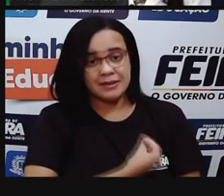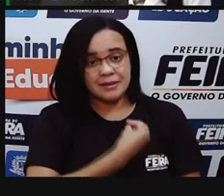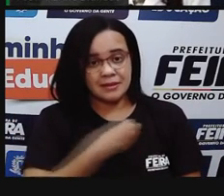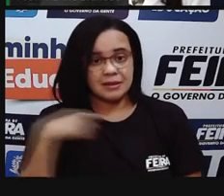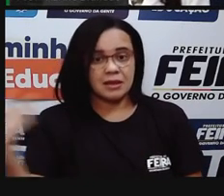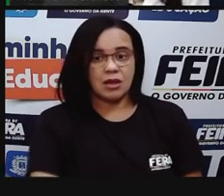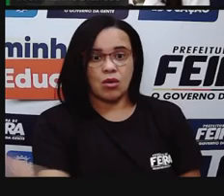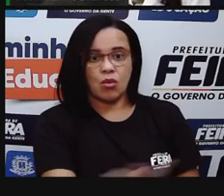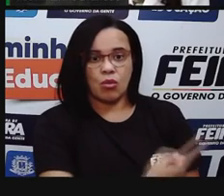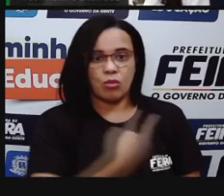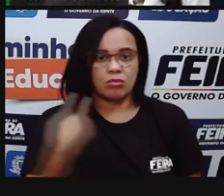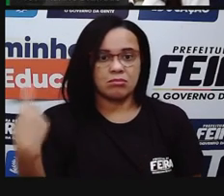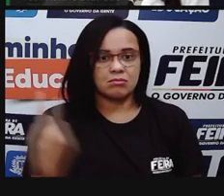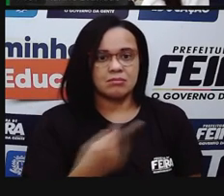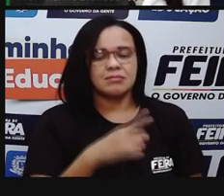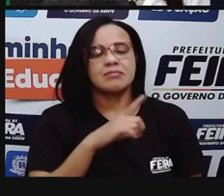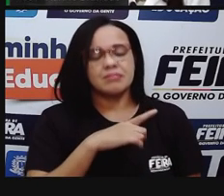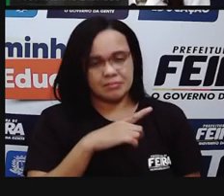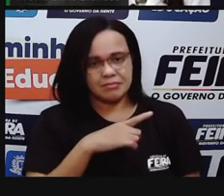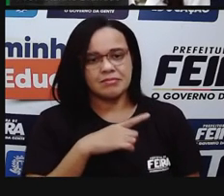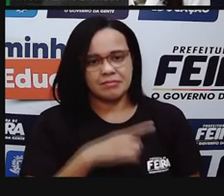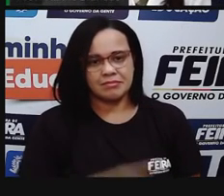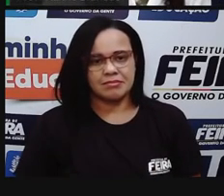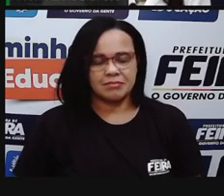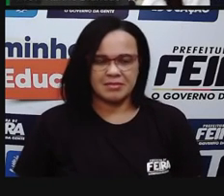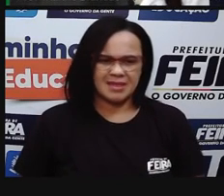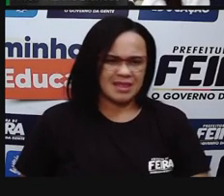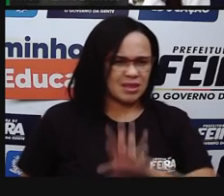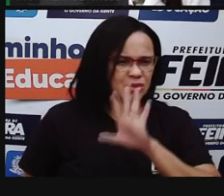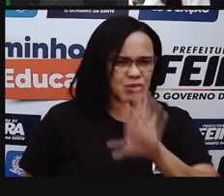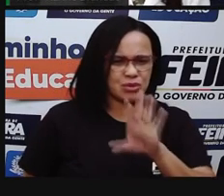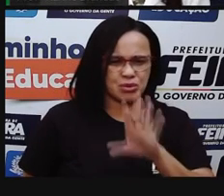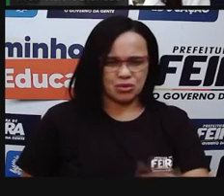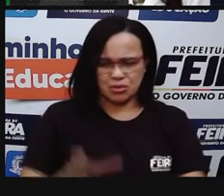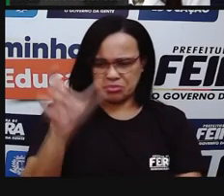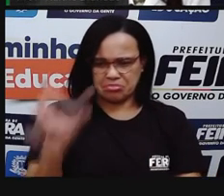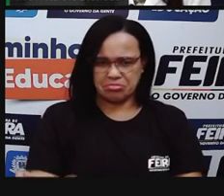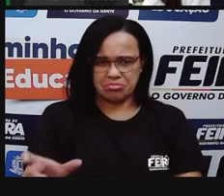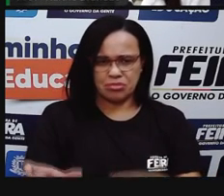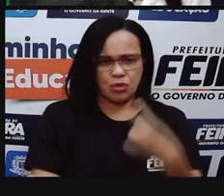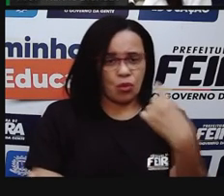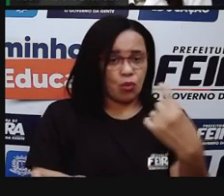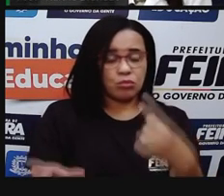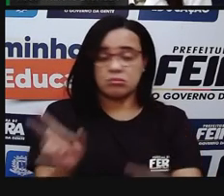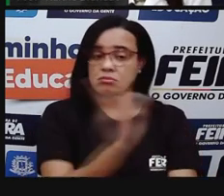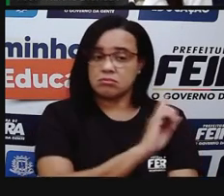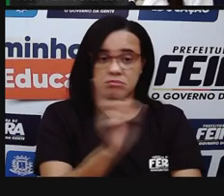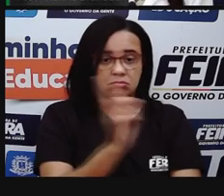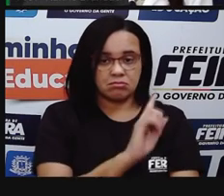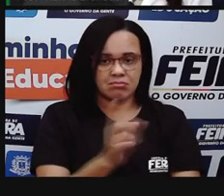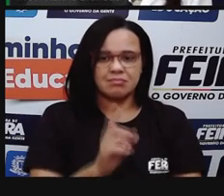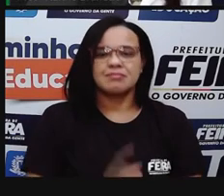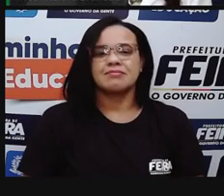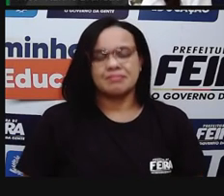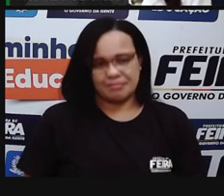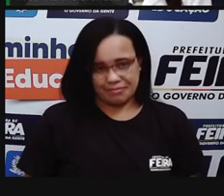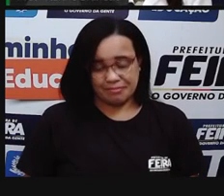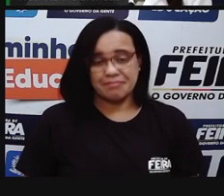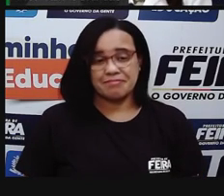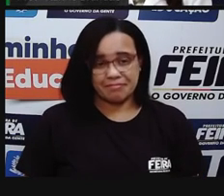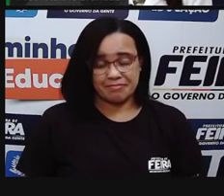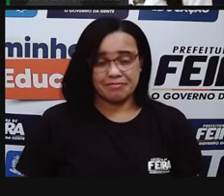única e exclusivamente do que está aqui, né, no meu umbigo. Vamos pensar assim, tá? E aí,